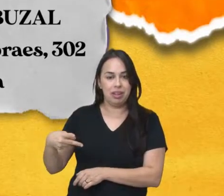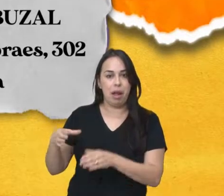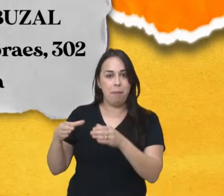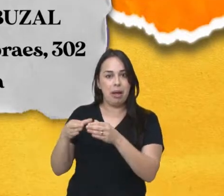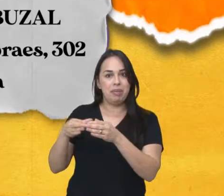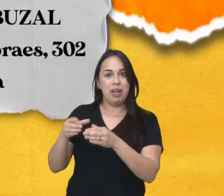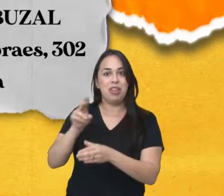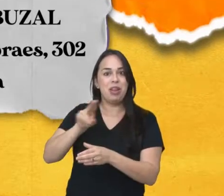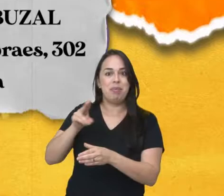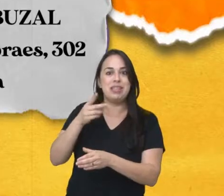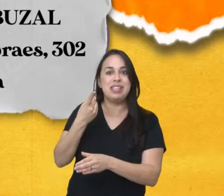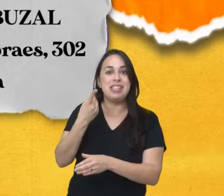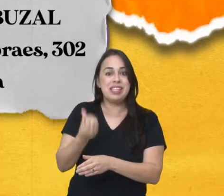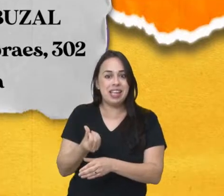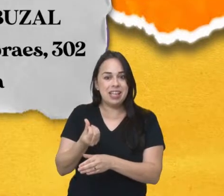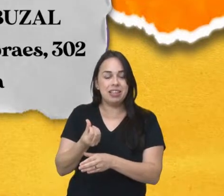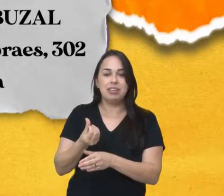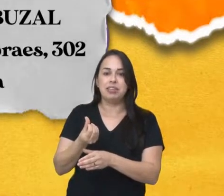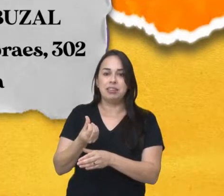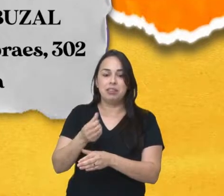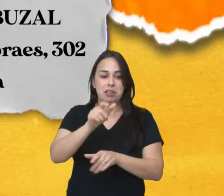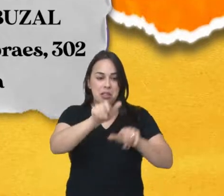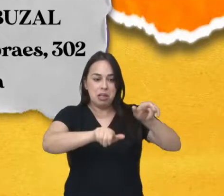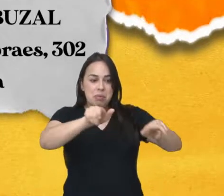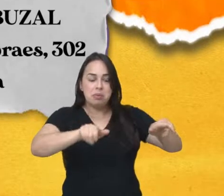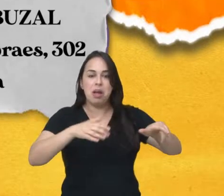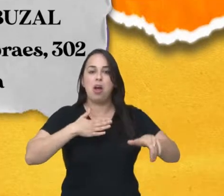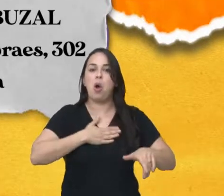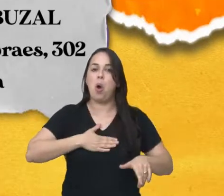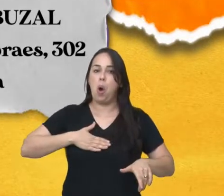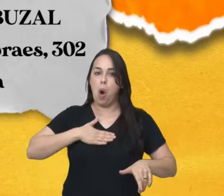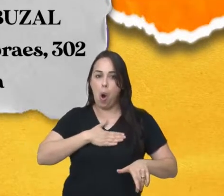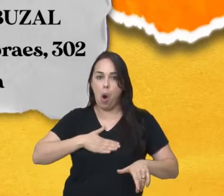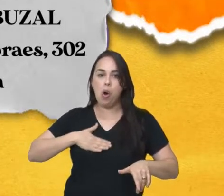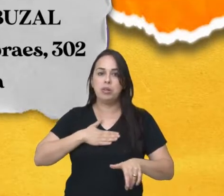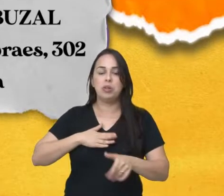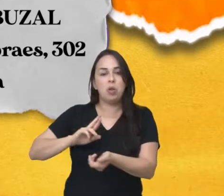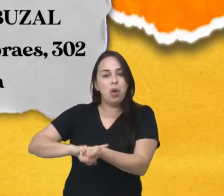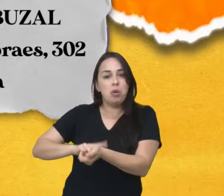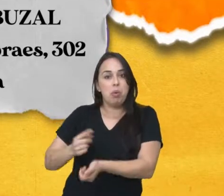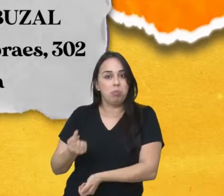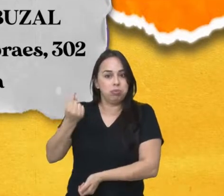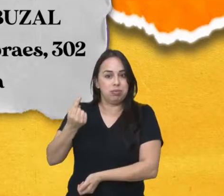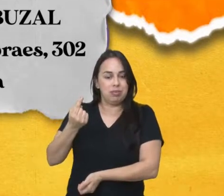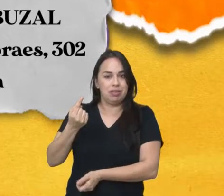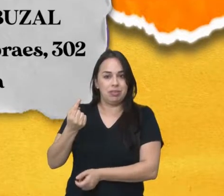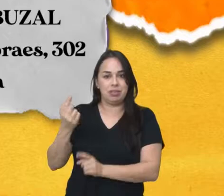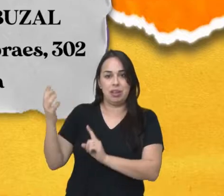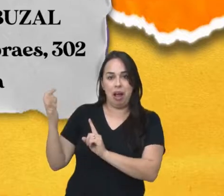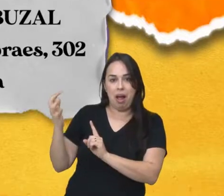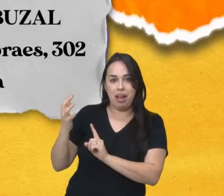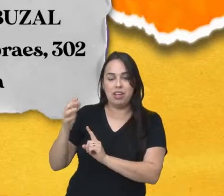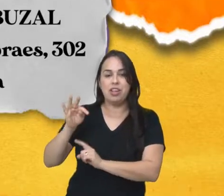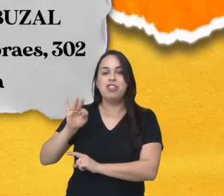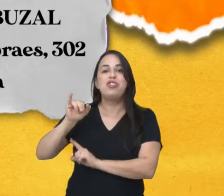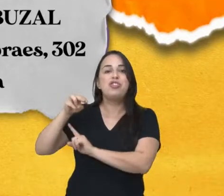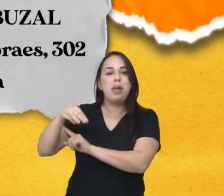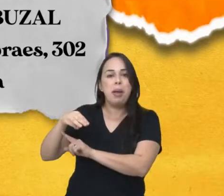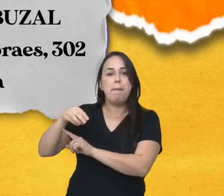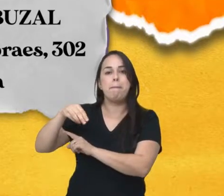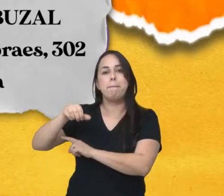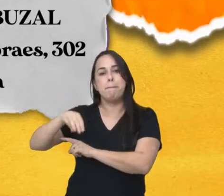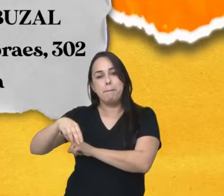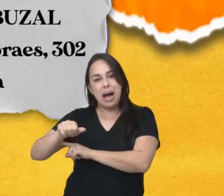16 Toneladas agrada o público com sua vibe única. Inspirada em suas influências como Tim Maia,